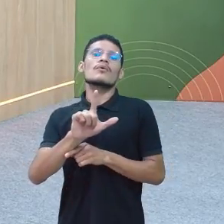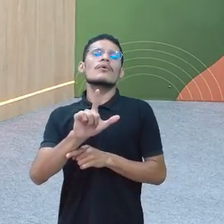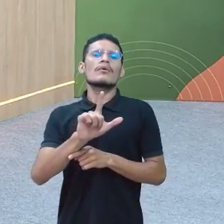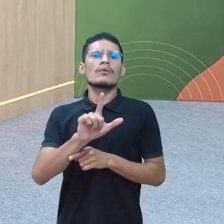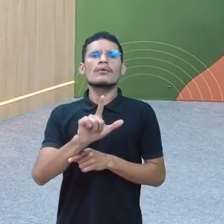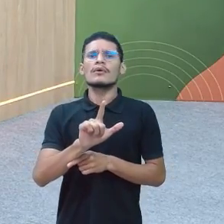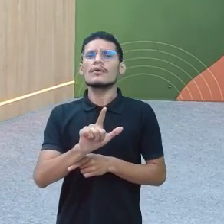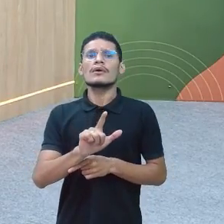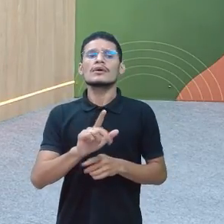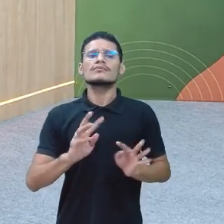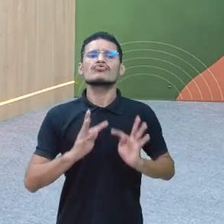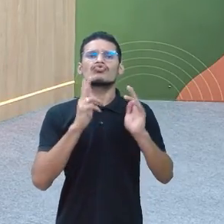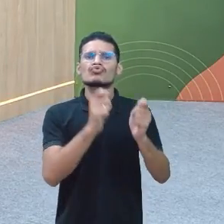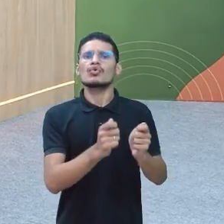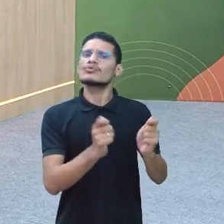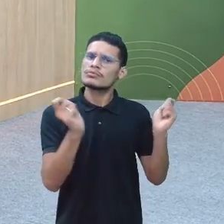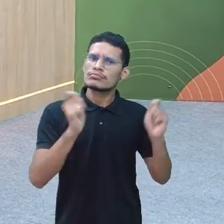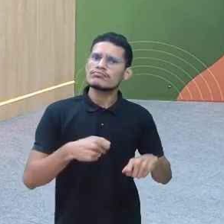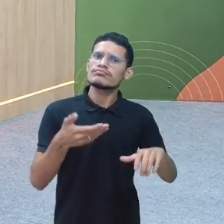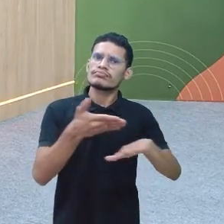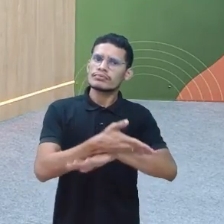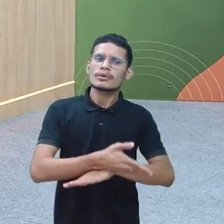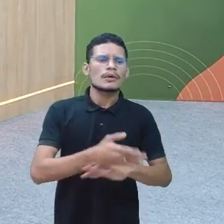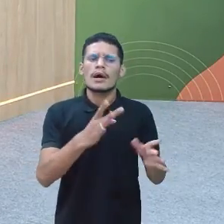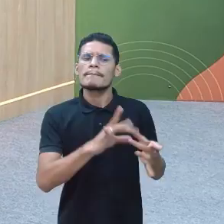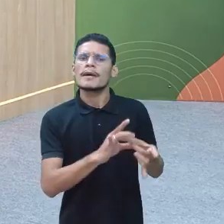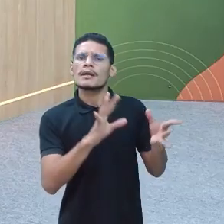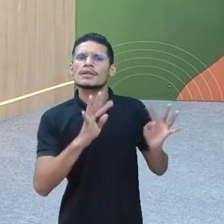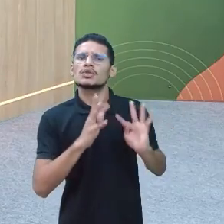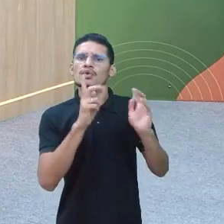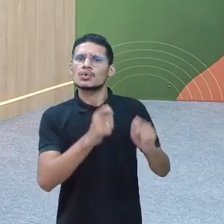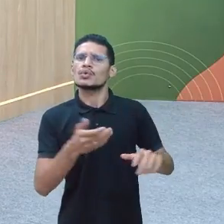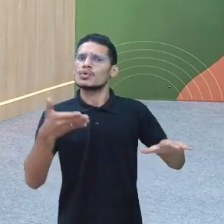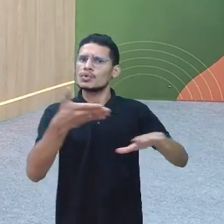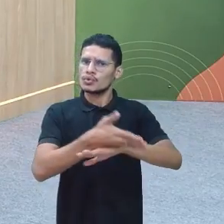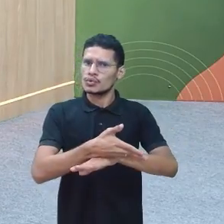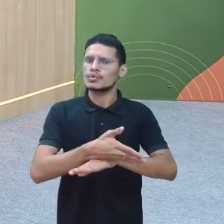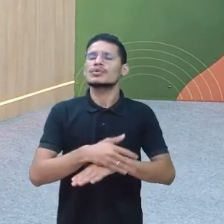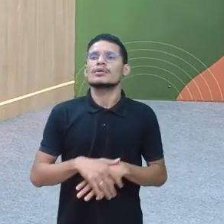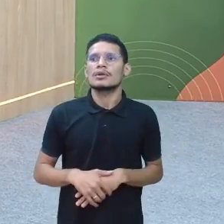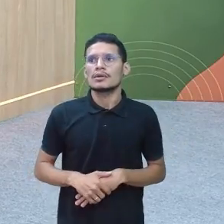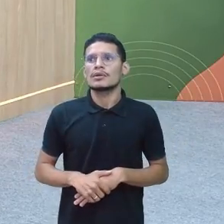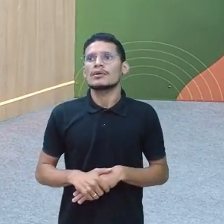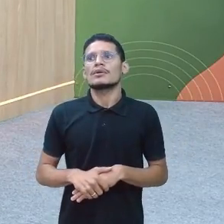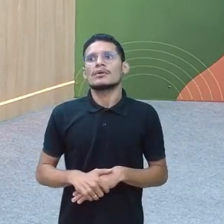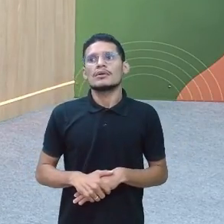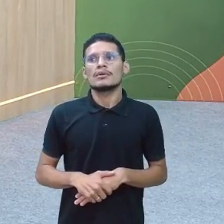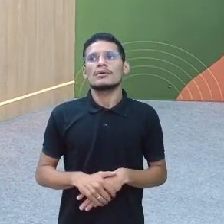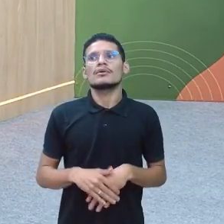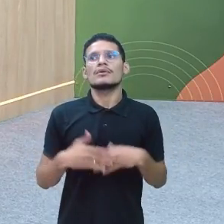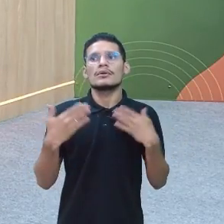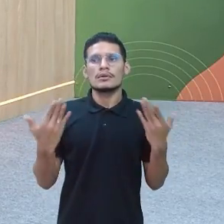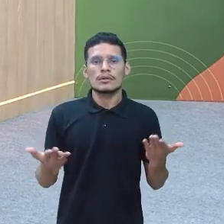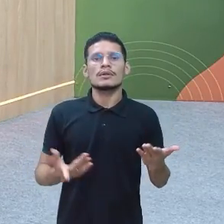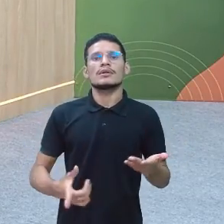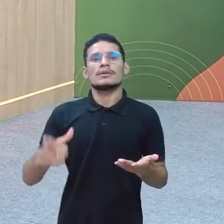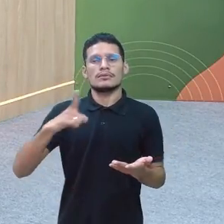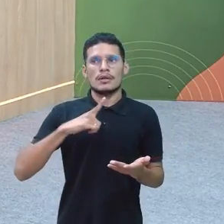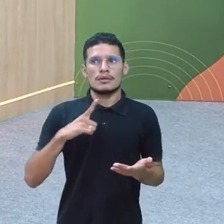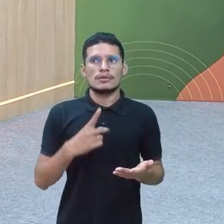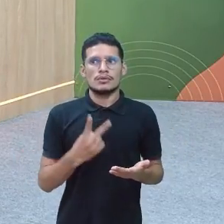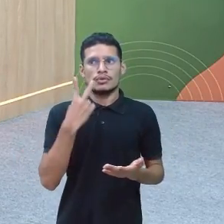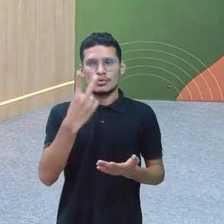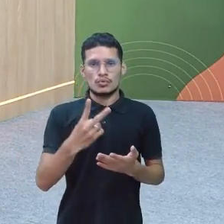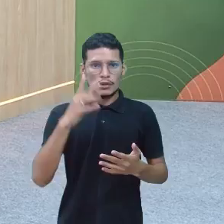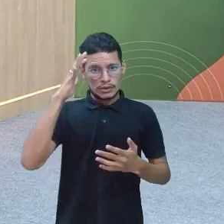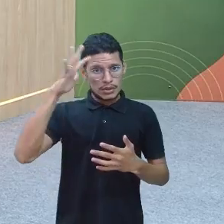seja, para todos. Era uma festa aberta para todos, entende? E aí a gente tem duas